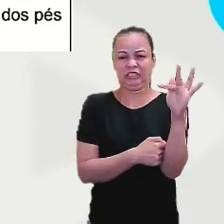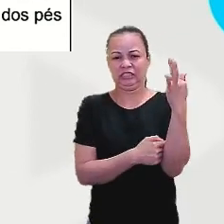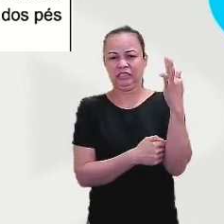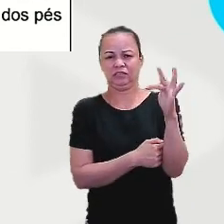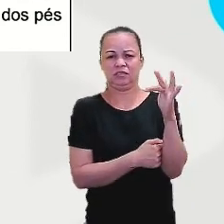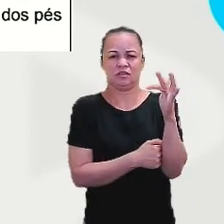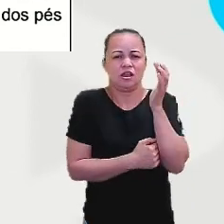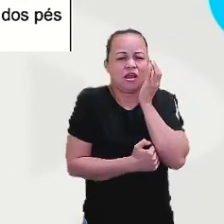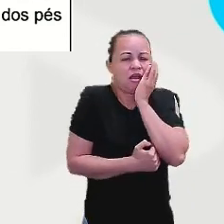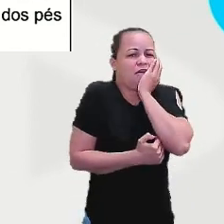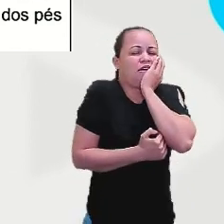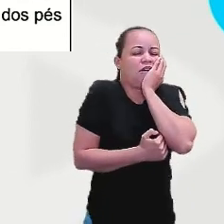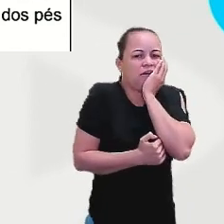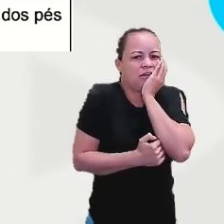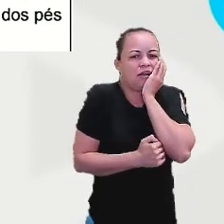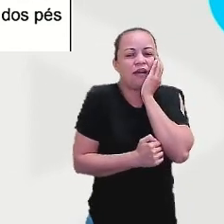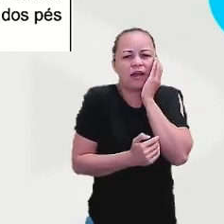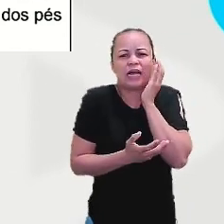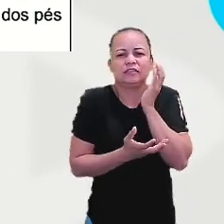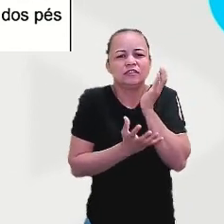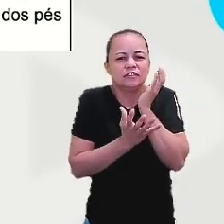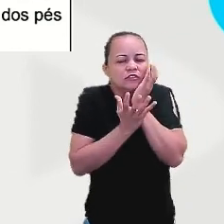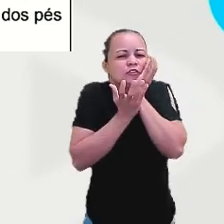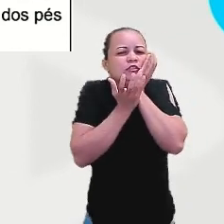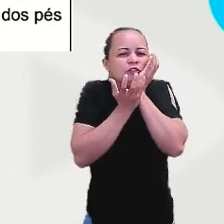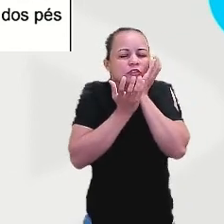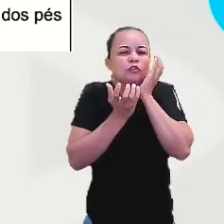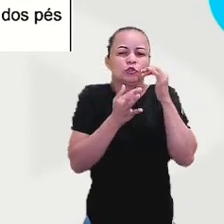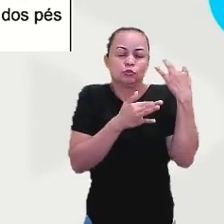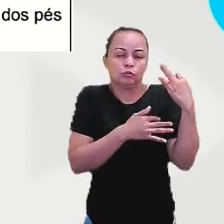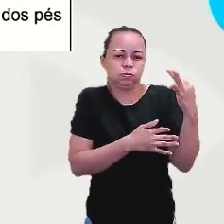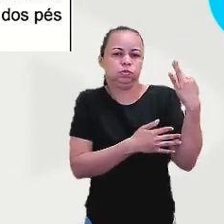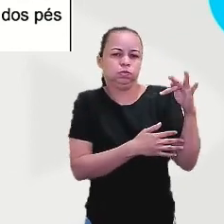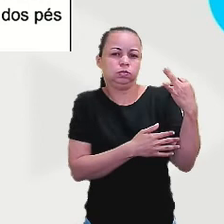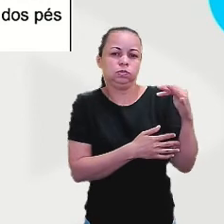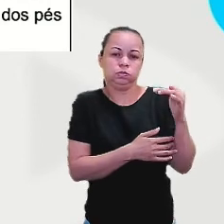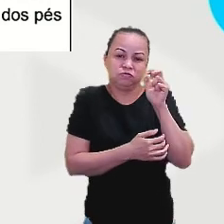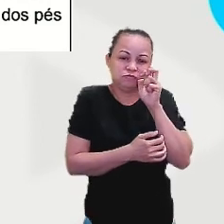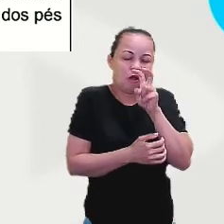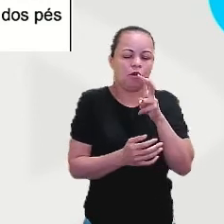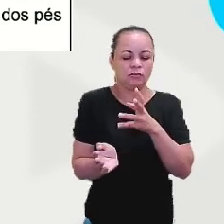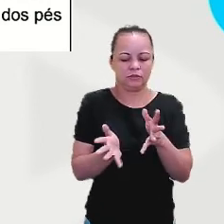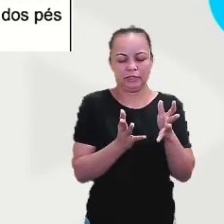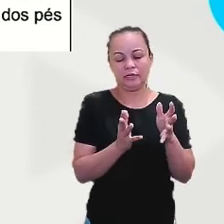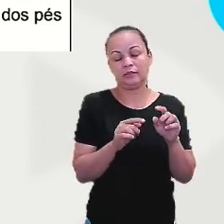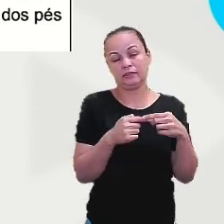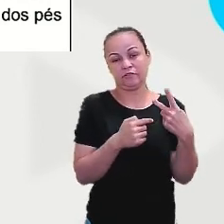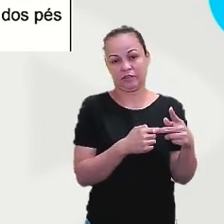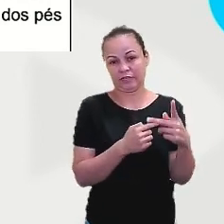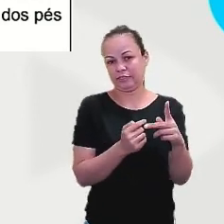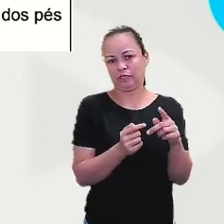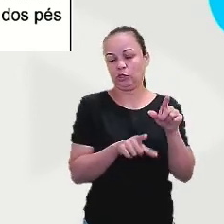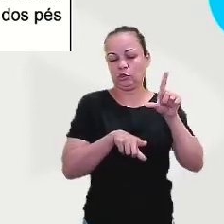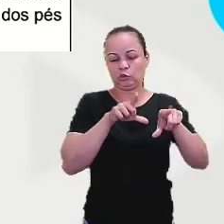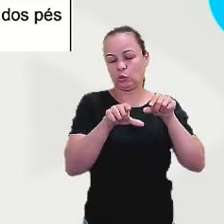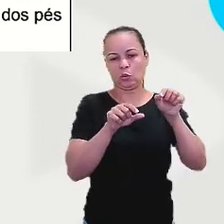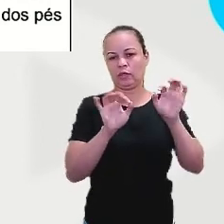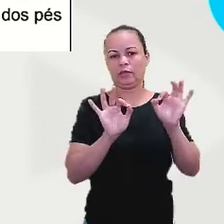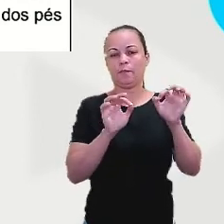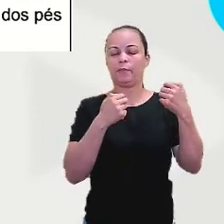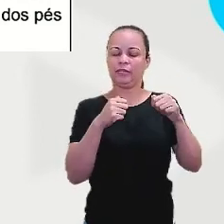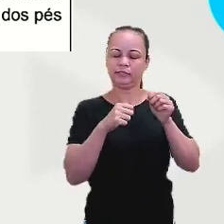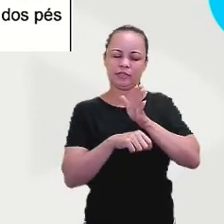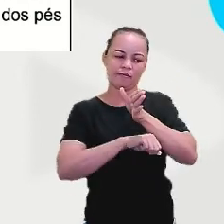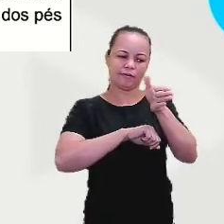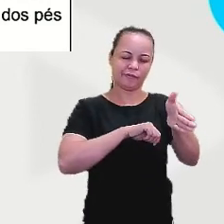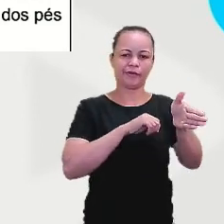Ai, ele gemeu de novo e segurou o queixo de tanta dor. Dessa vez, Carlos não tinha escolha. Precisava ir